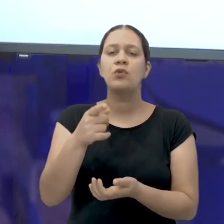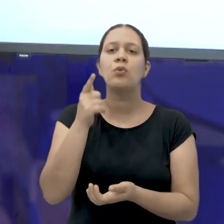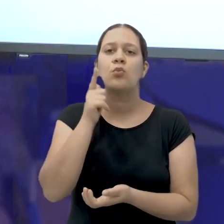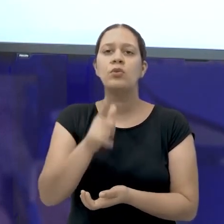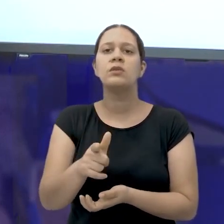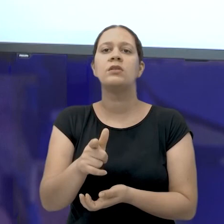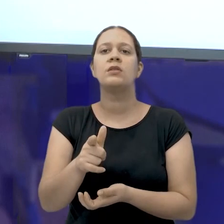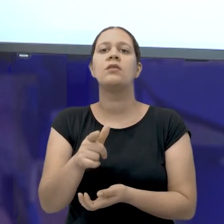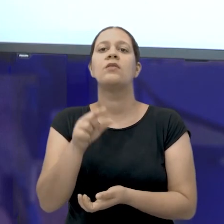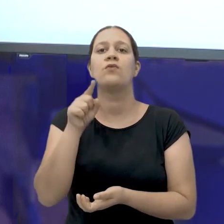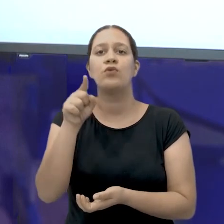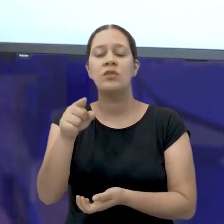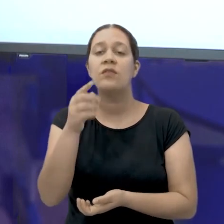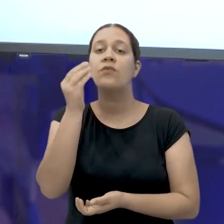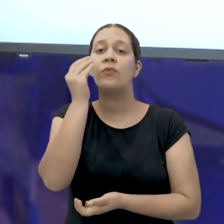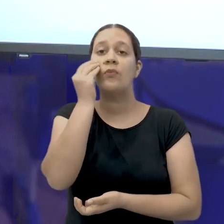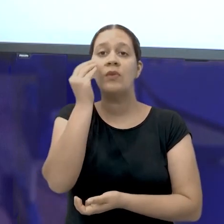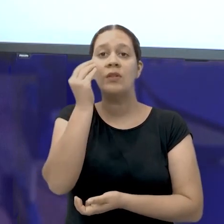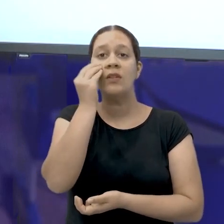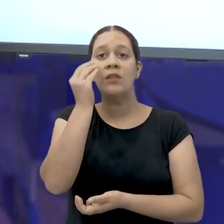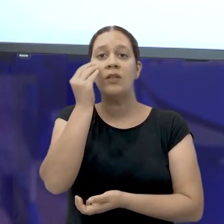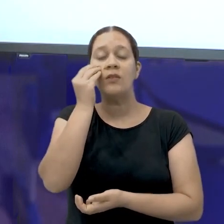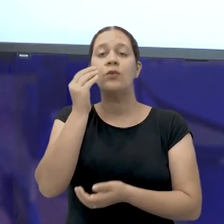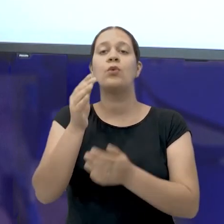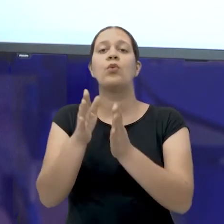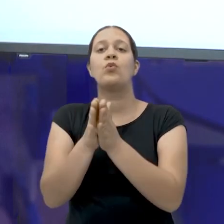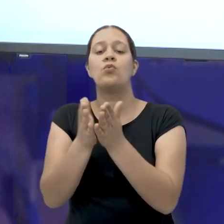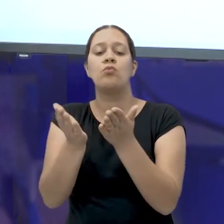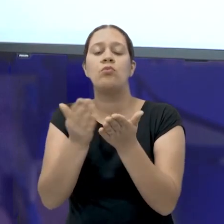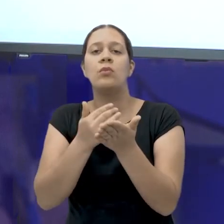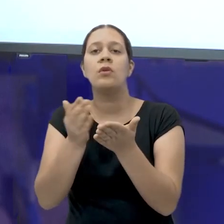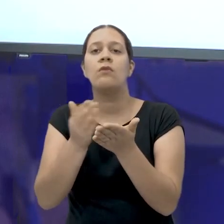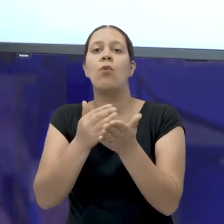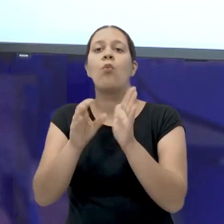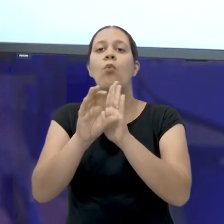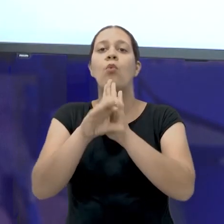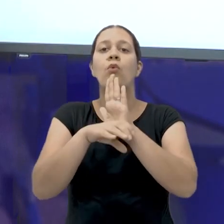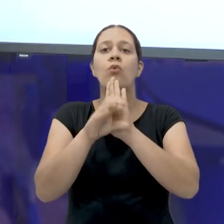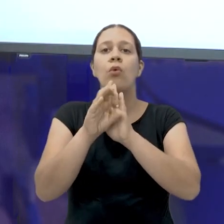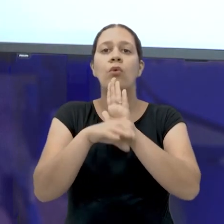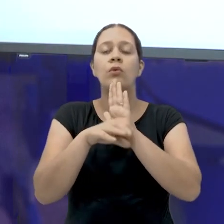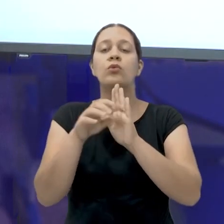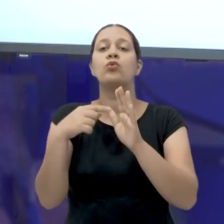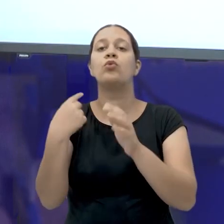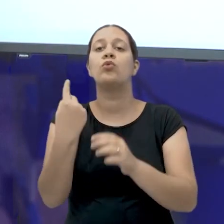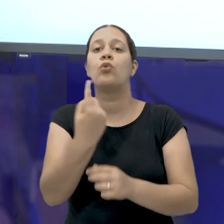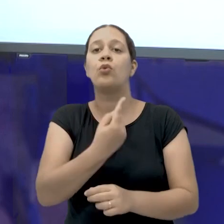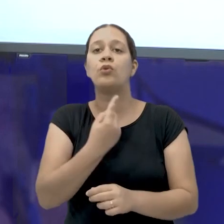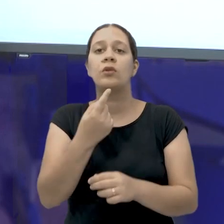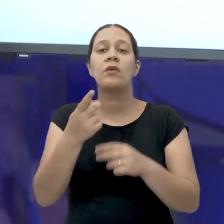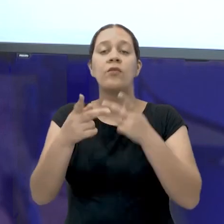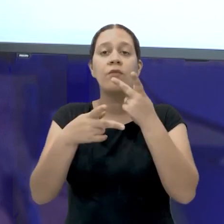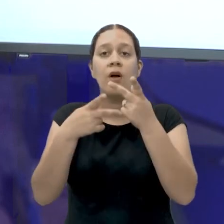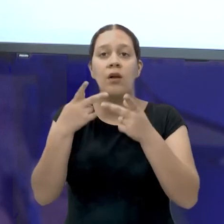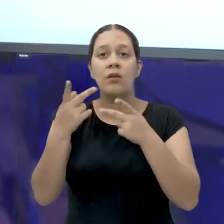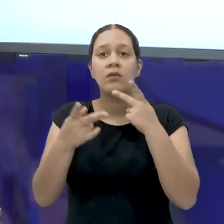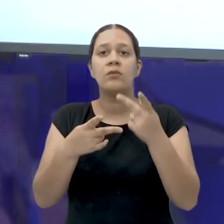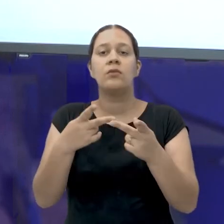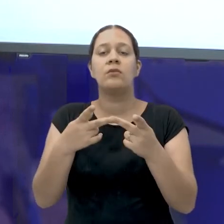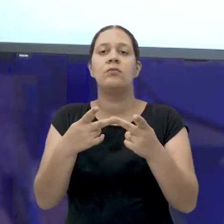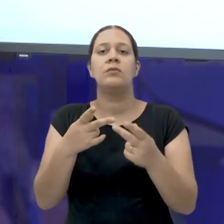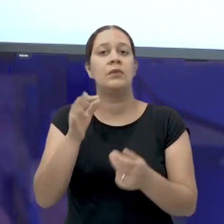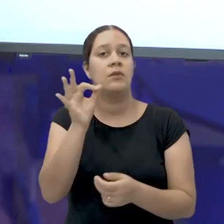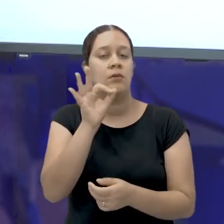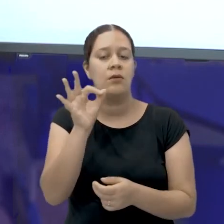acesso, você vai ver que trata-se do mesmo conteúdo. Porque, como nós estávamos falando, até então, não se